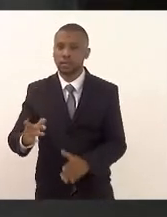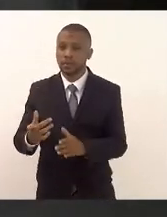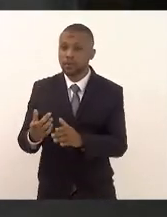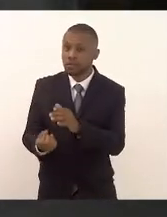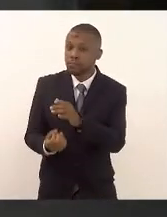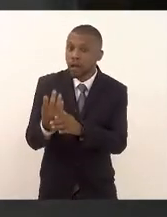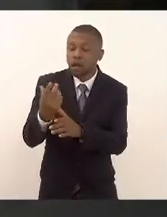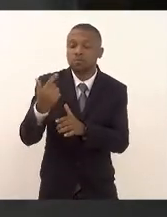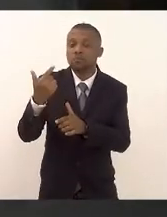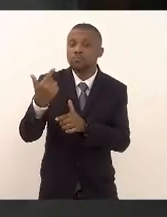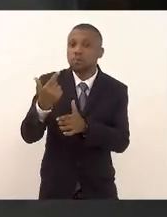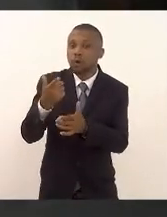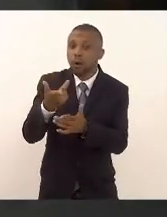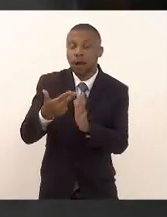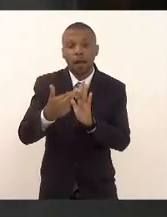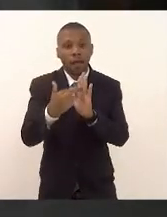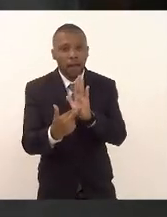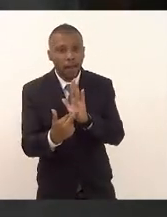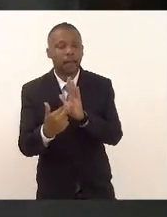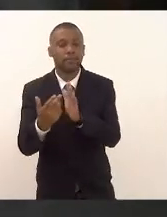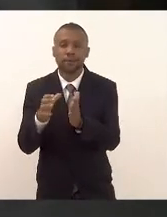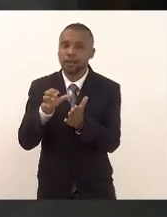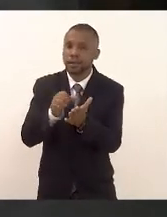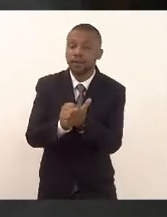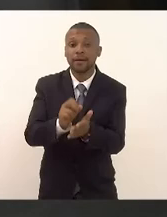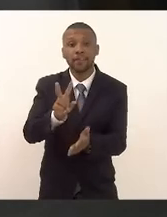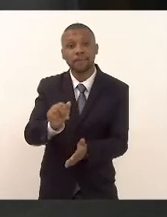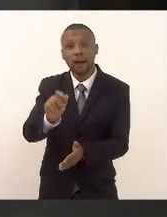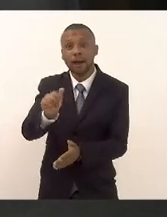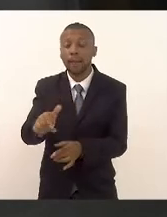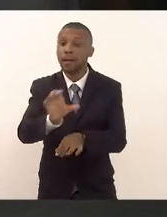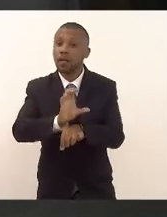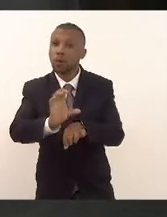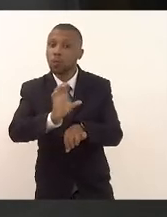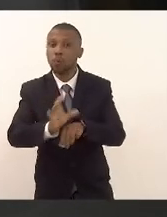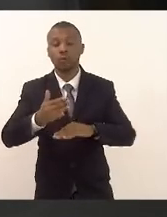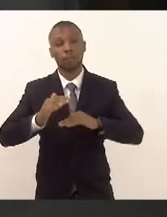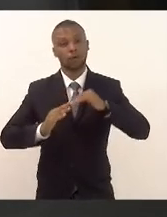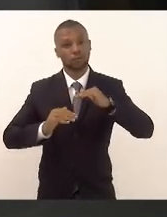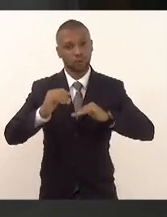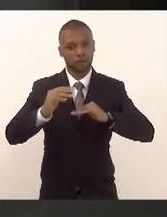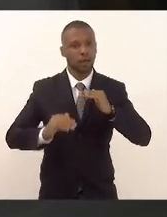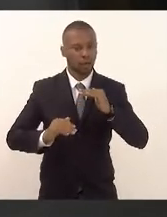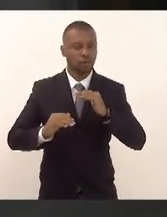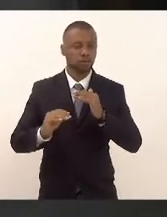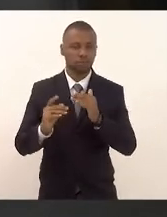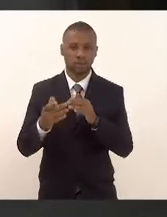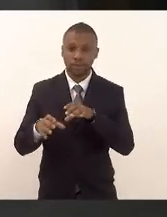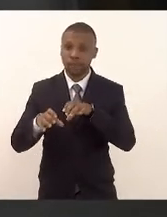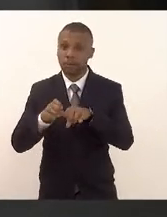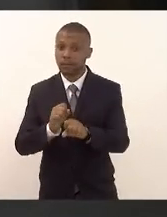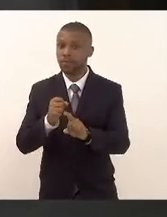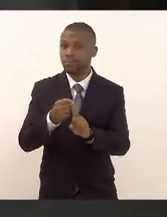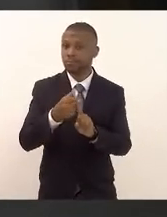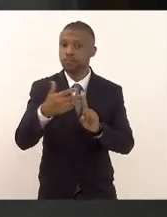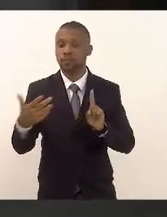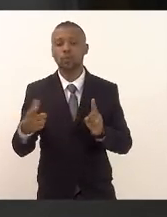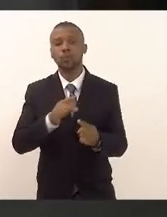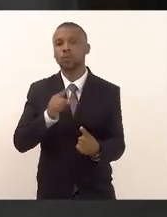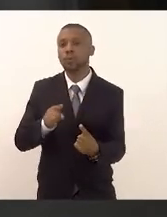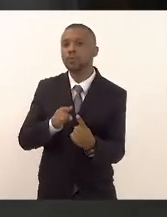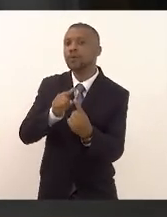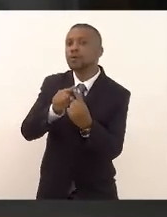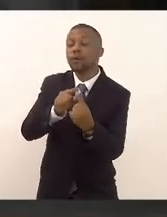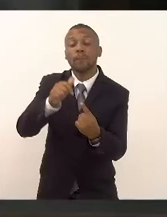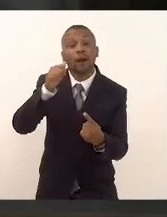regime e reserva de vagas para cursos de qualificação profissional e formação inicial continuada a serem destinados